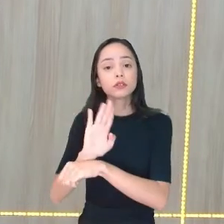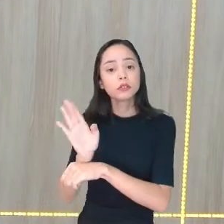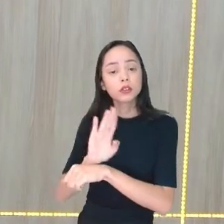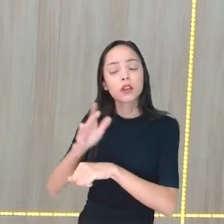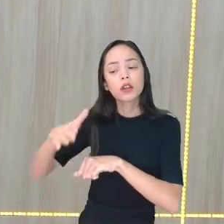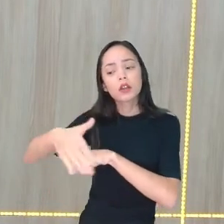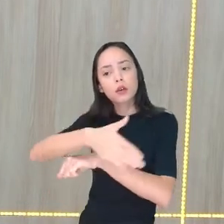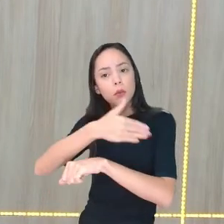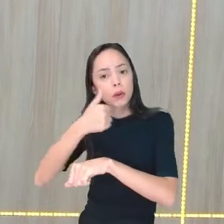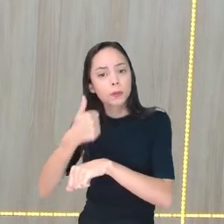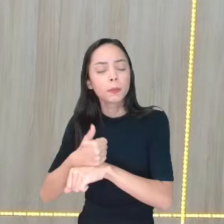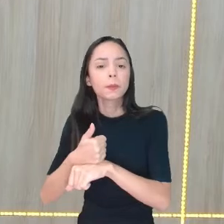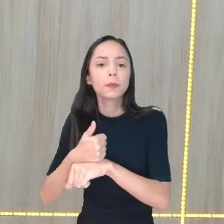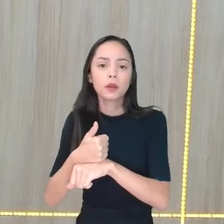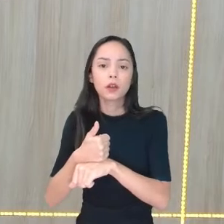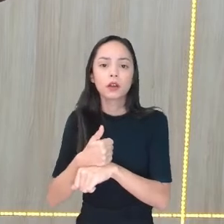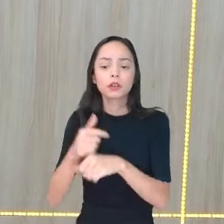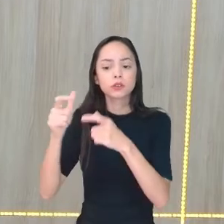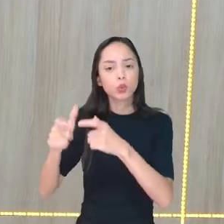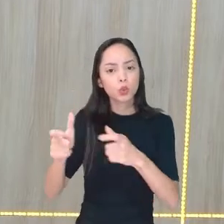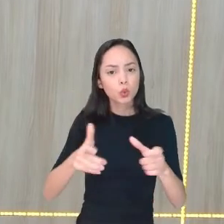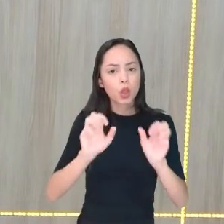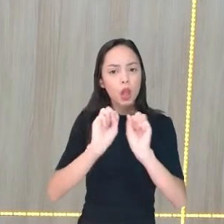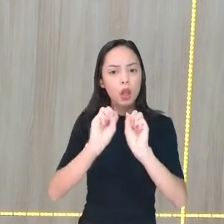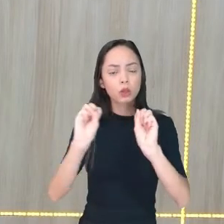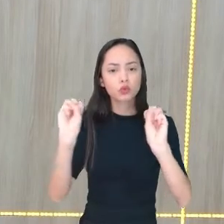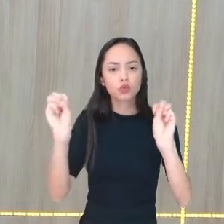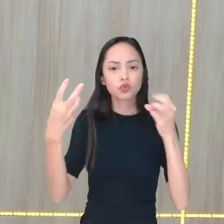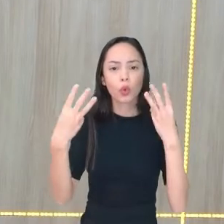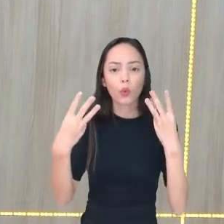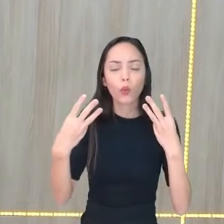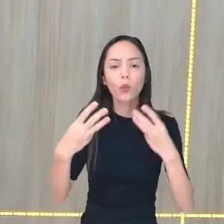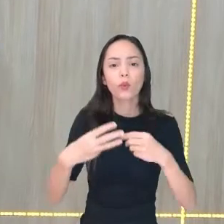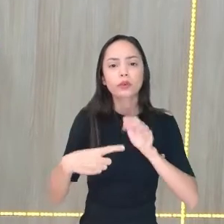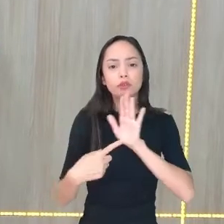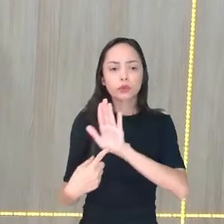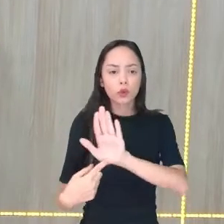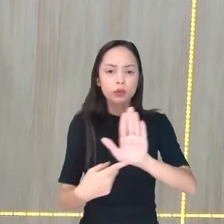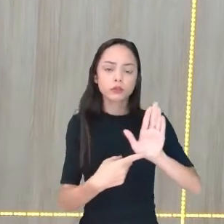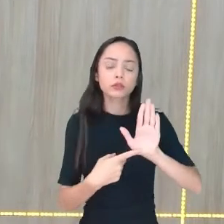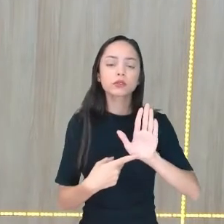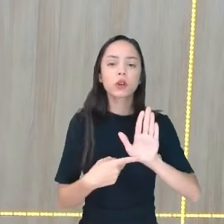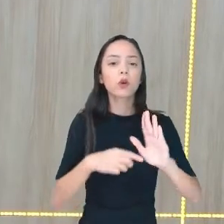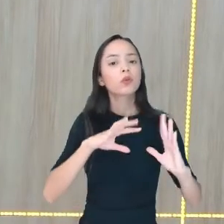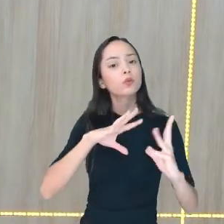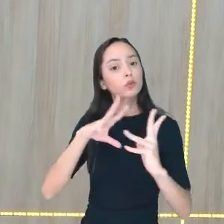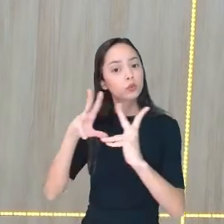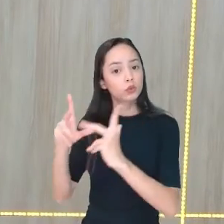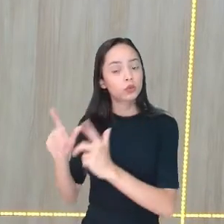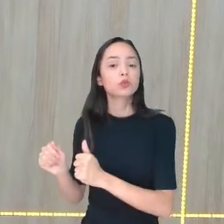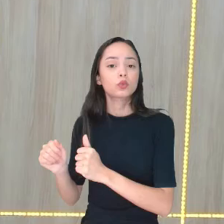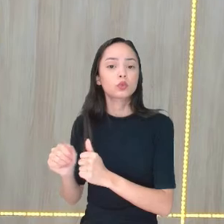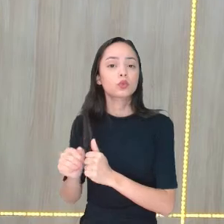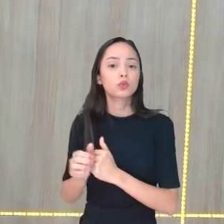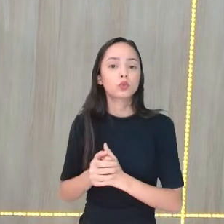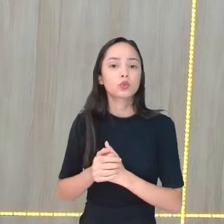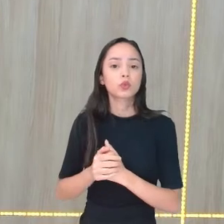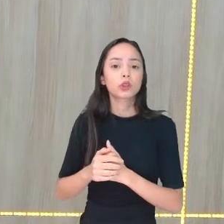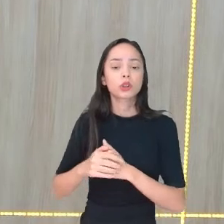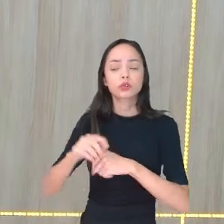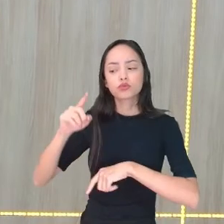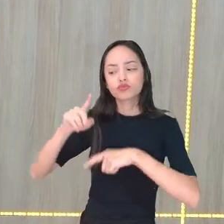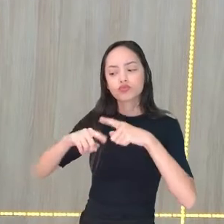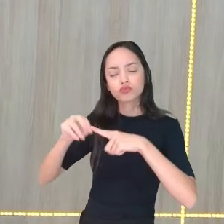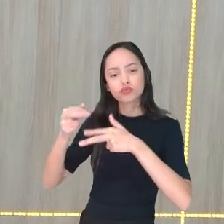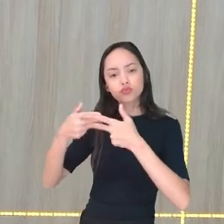lazer, lugares de shows, exposições. Então, tudo isso, né, esses aparelhos urbanos,